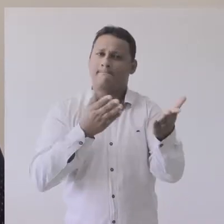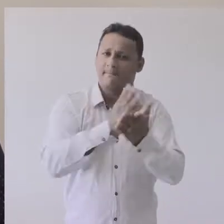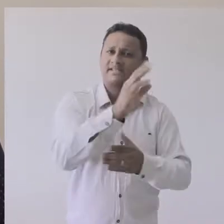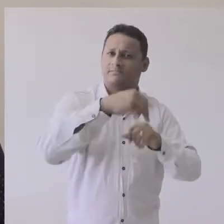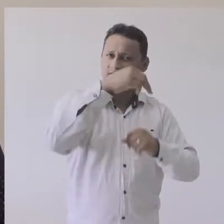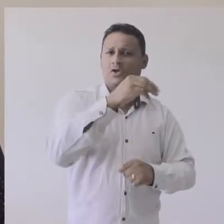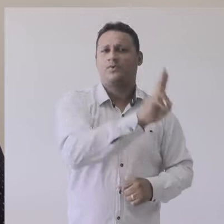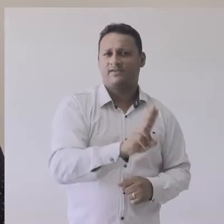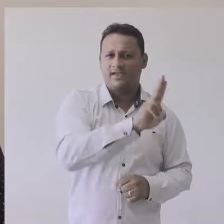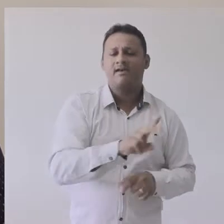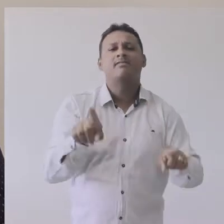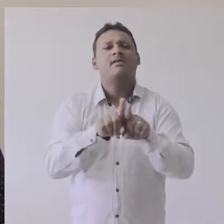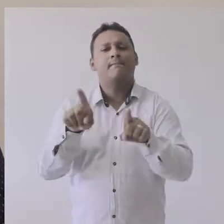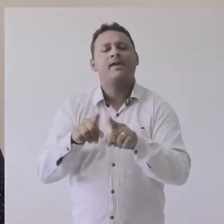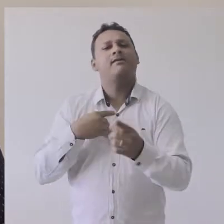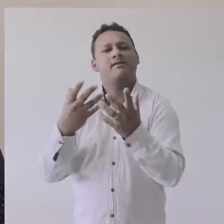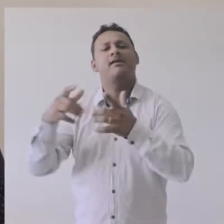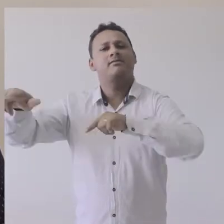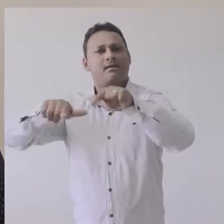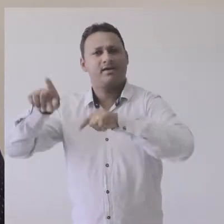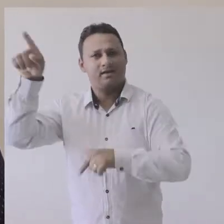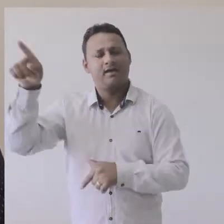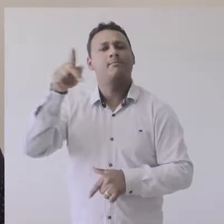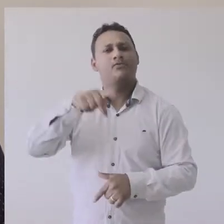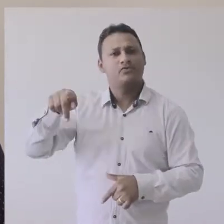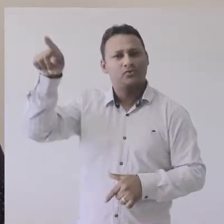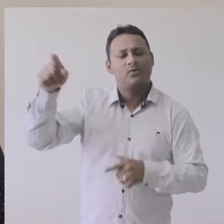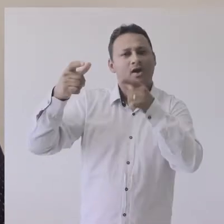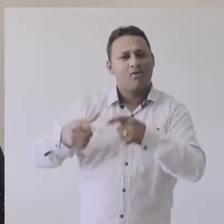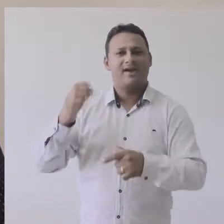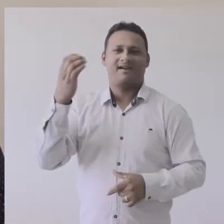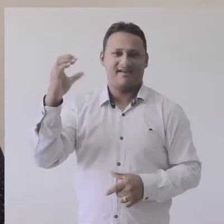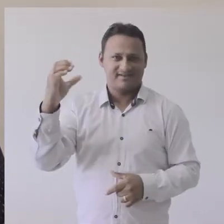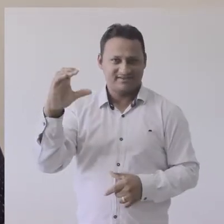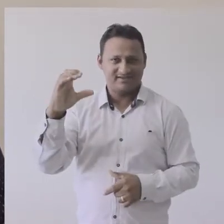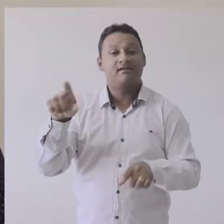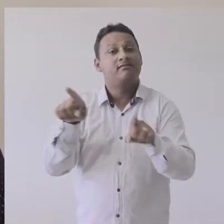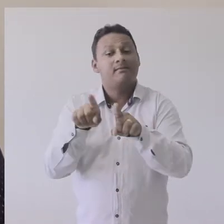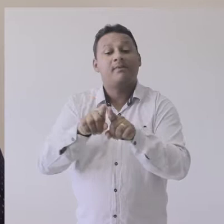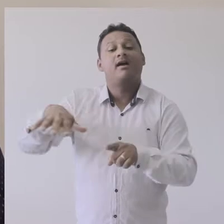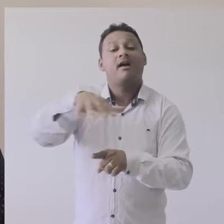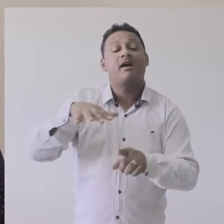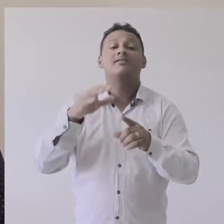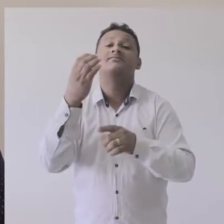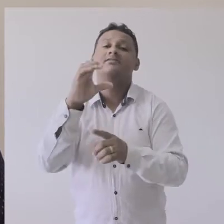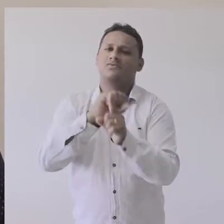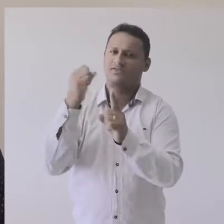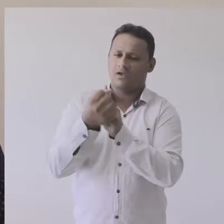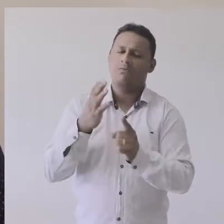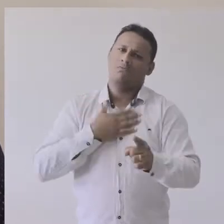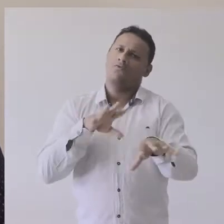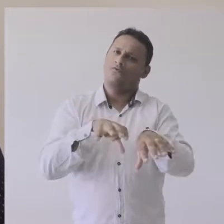Cariacica e arrumar um trabalho docente, né, na área de Sociologia, né, que corresponde à área de Ciências Sociais na qual sou